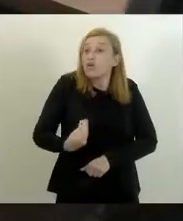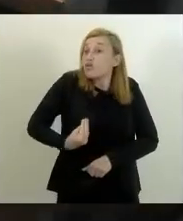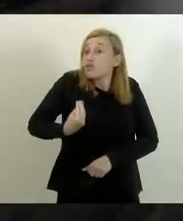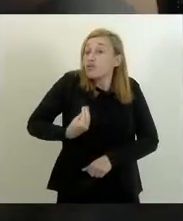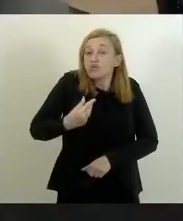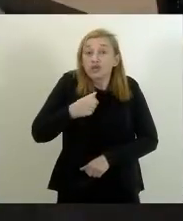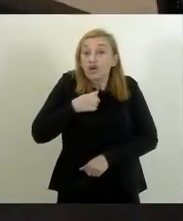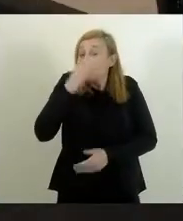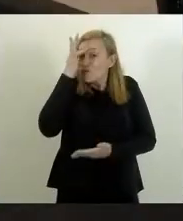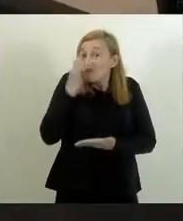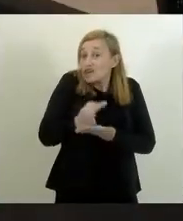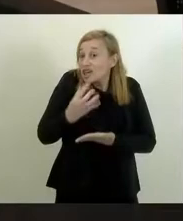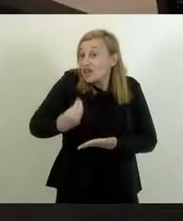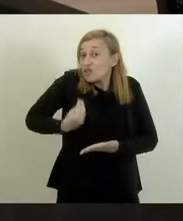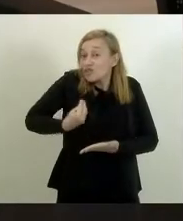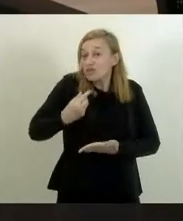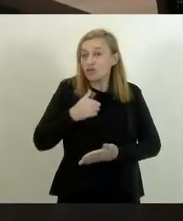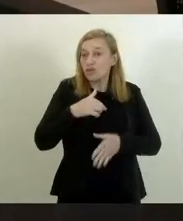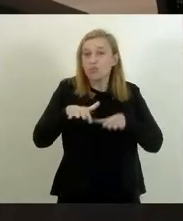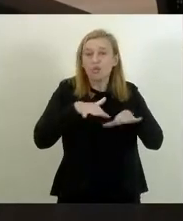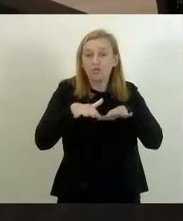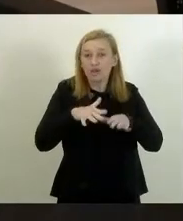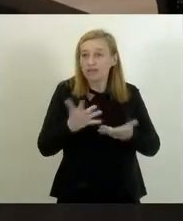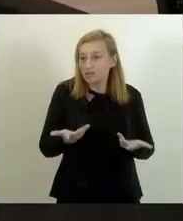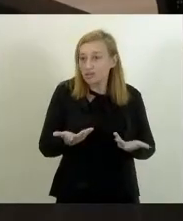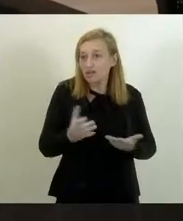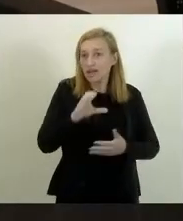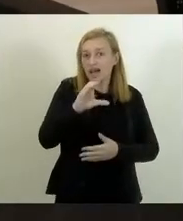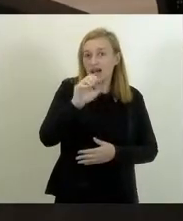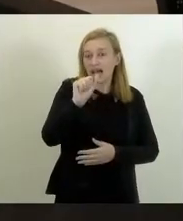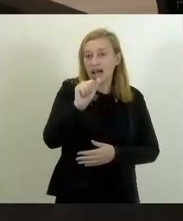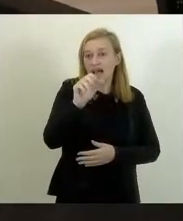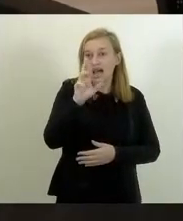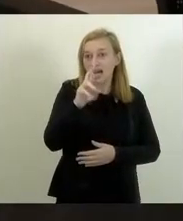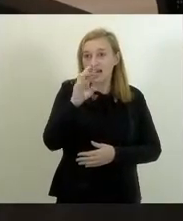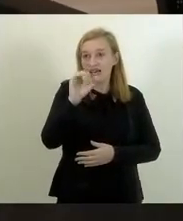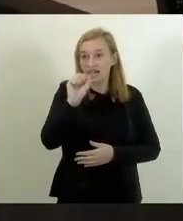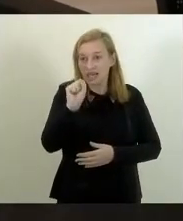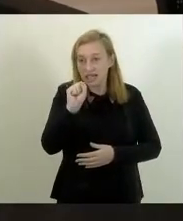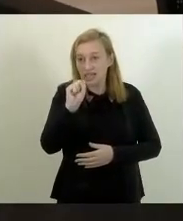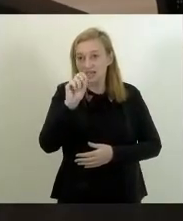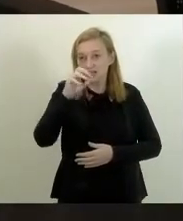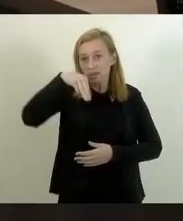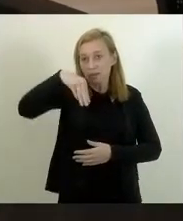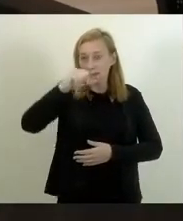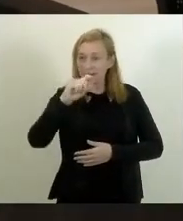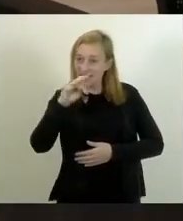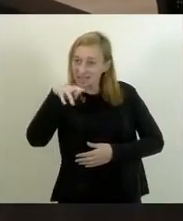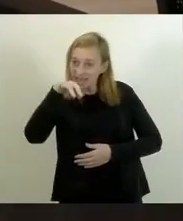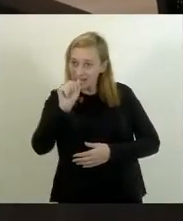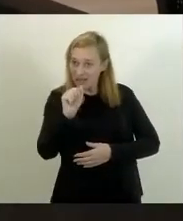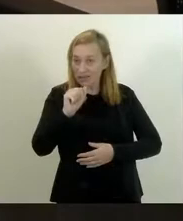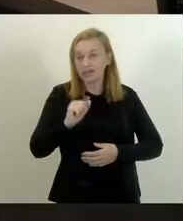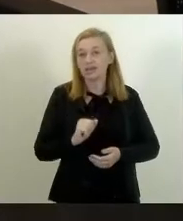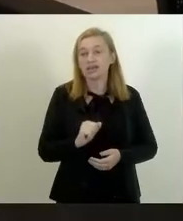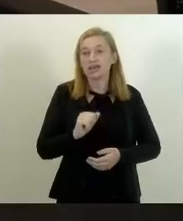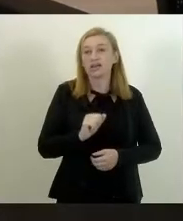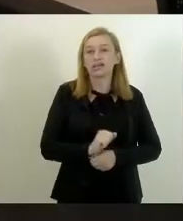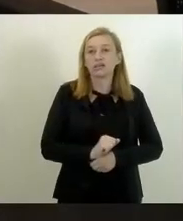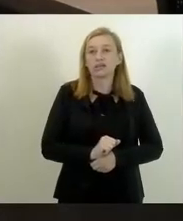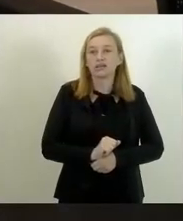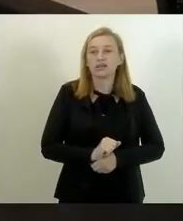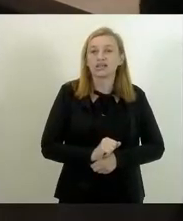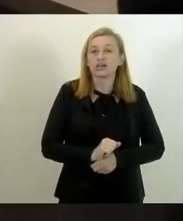de um movimento chamado Renovação Carismática Católica, que não é outra coisa senão